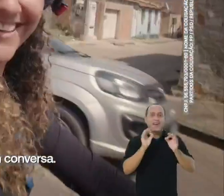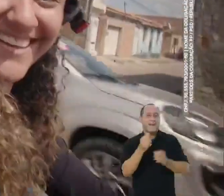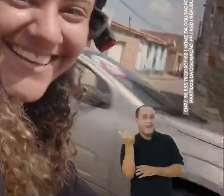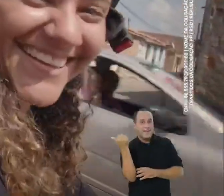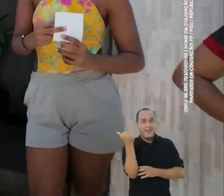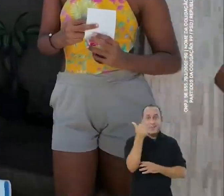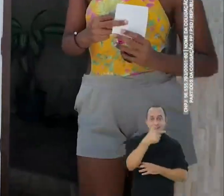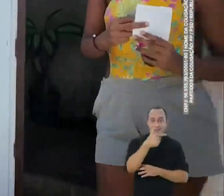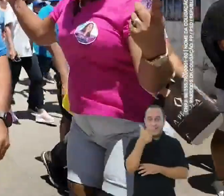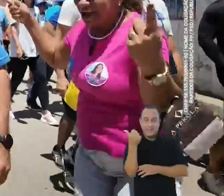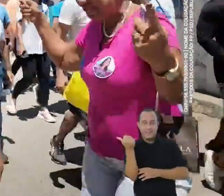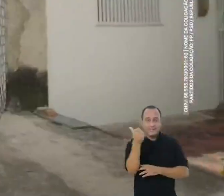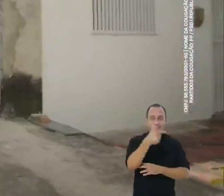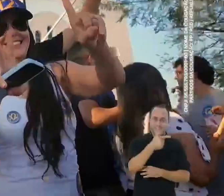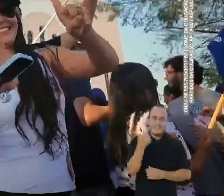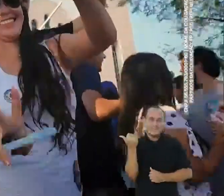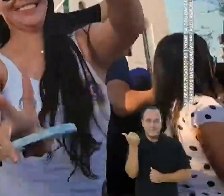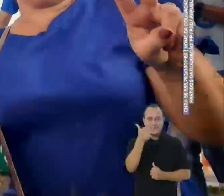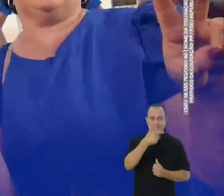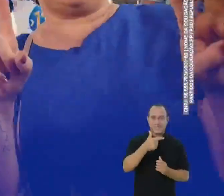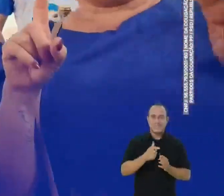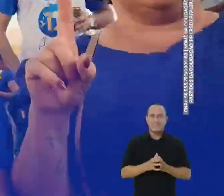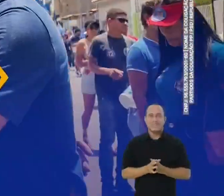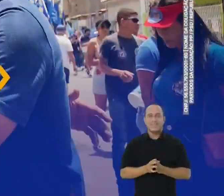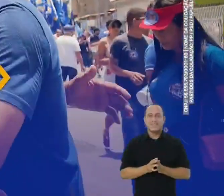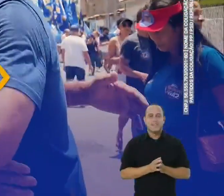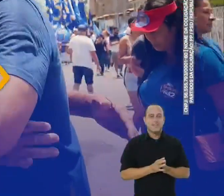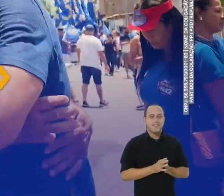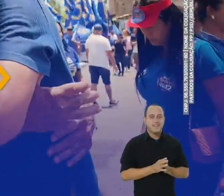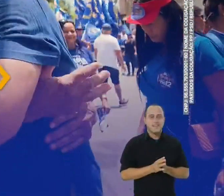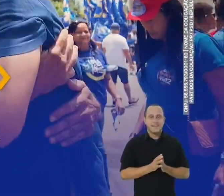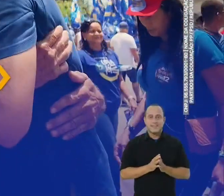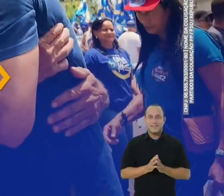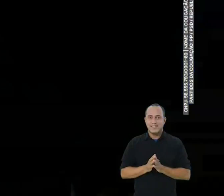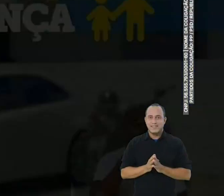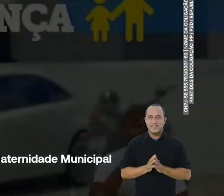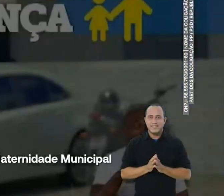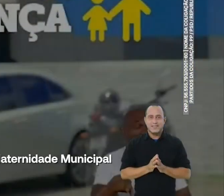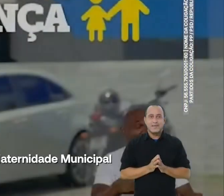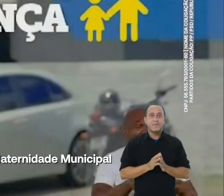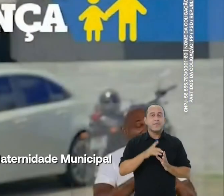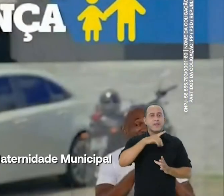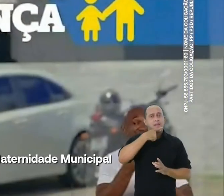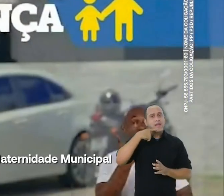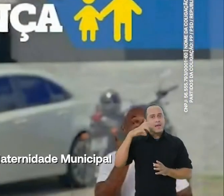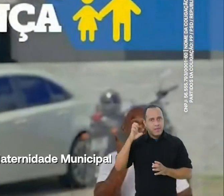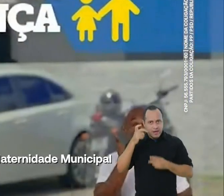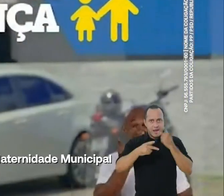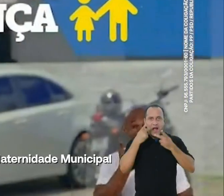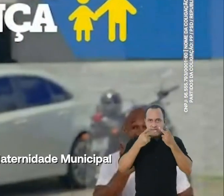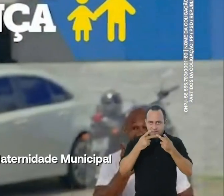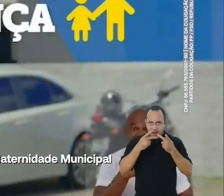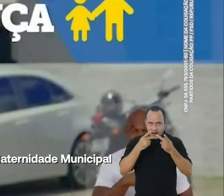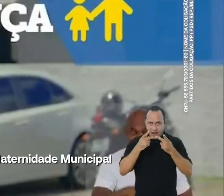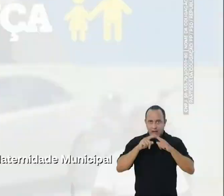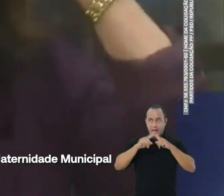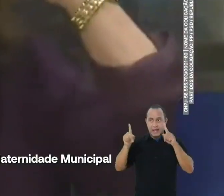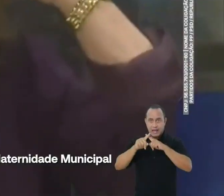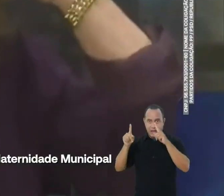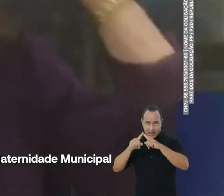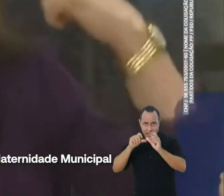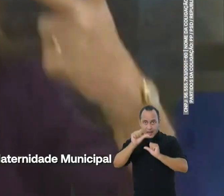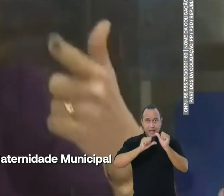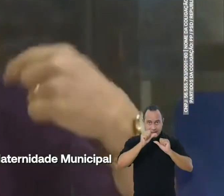conversa. Emília diz que a denúncia de que ela